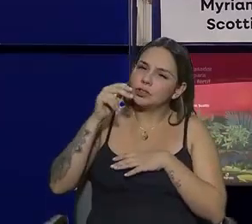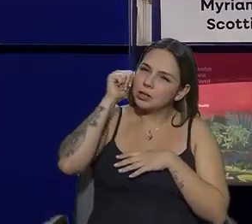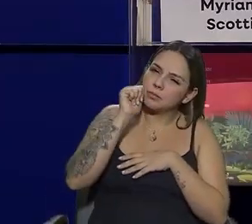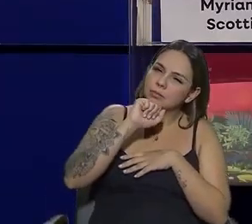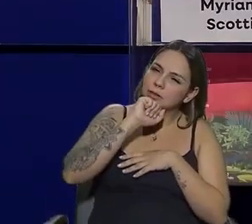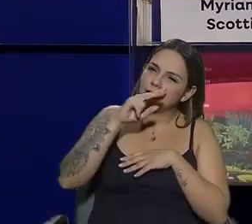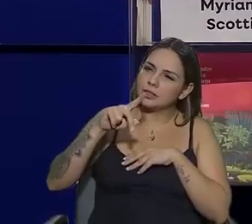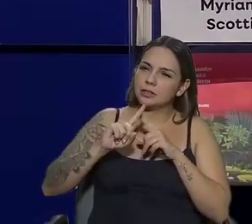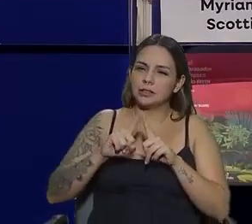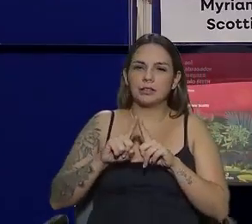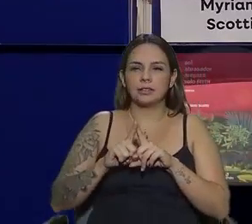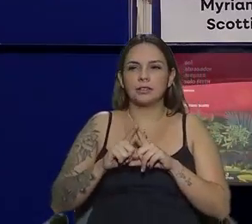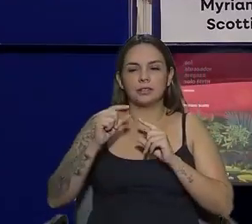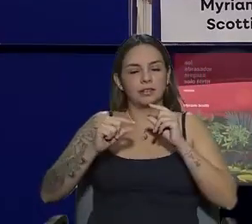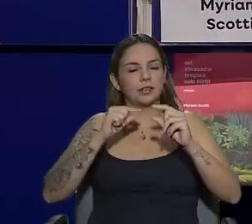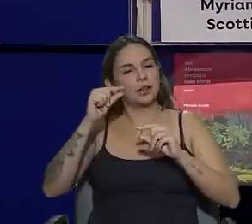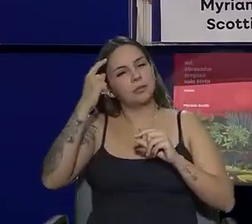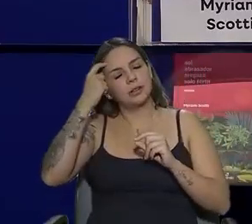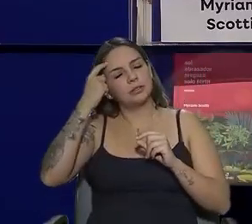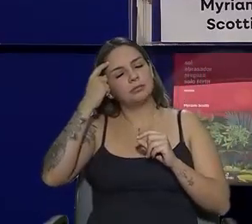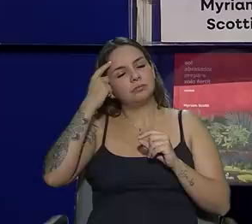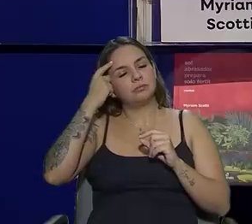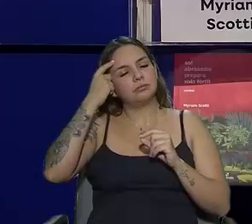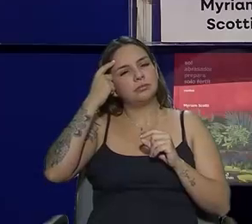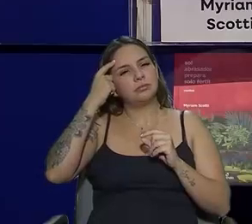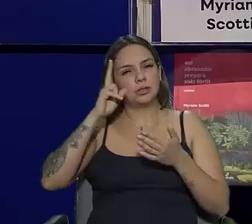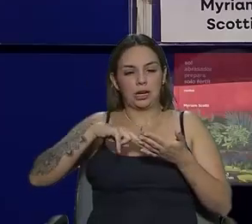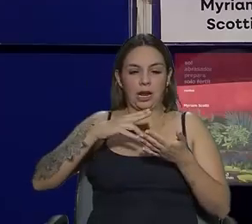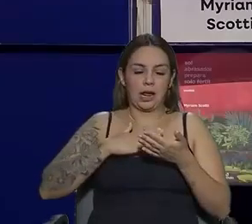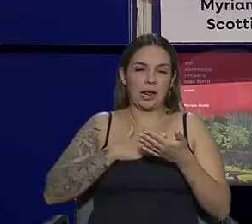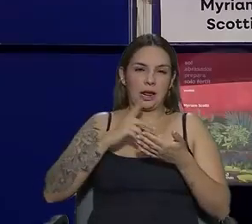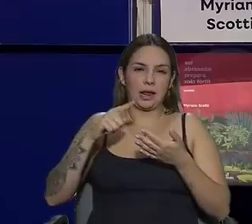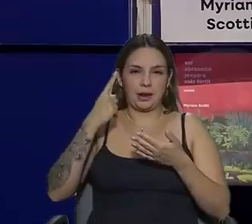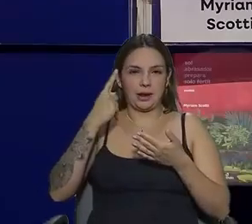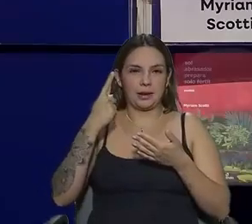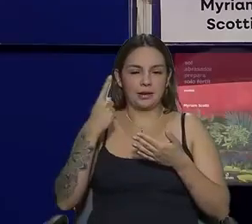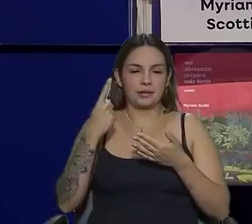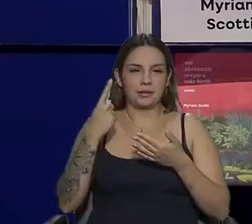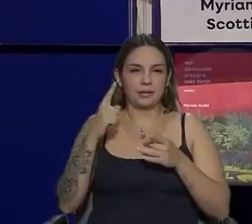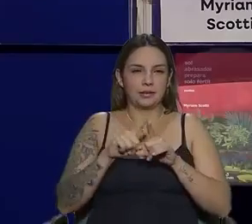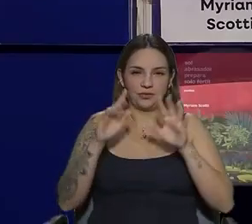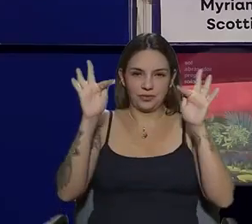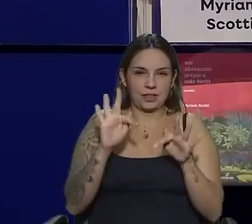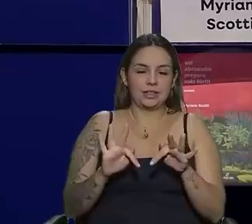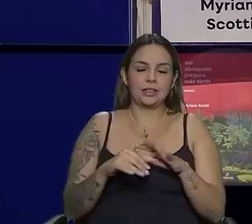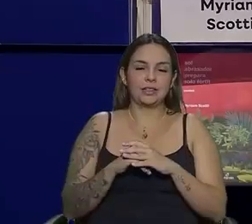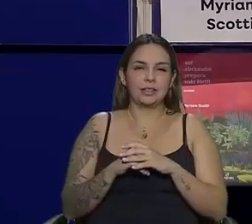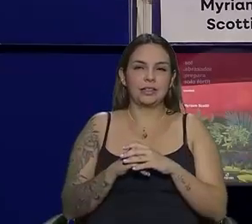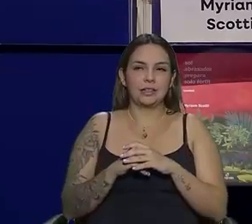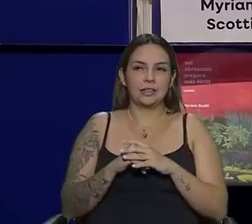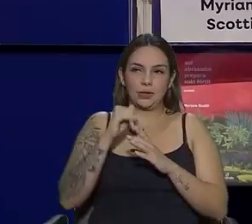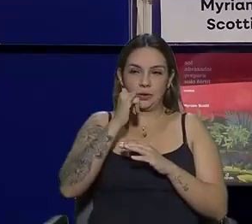mãe, você não quer ler também? E aí, aos poucos, eu fui pensando que o ler, para mim, era uma espécie também de felicidade clandestina,